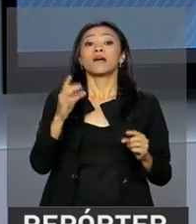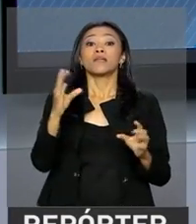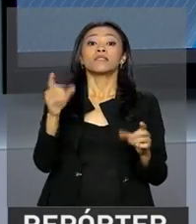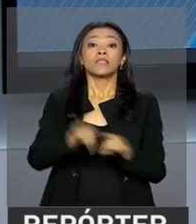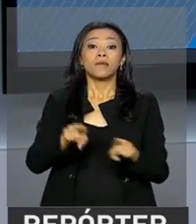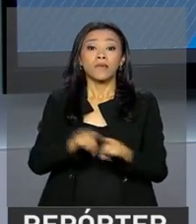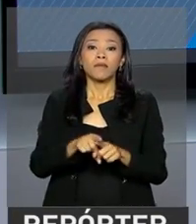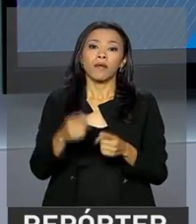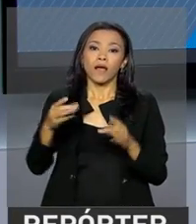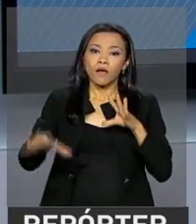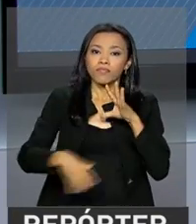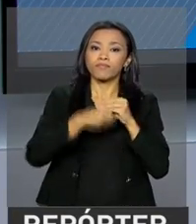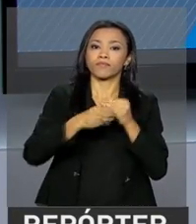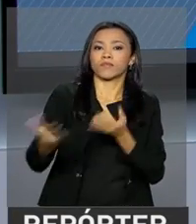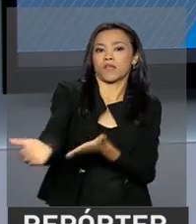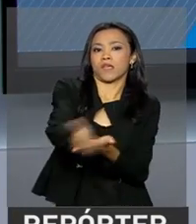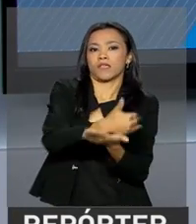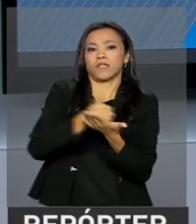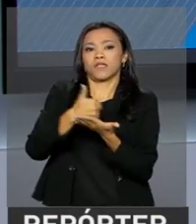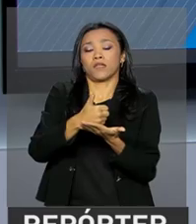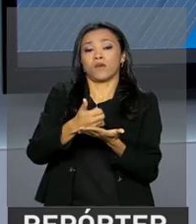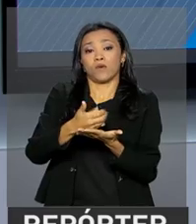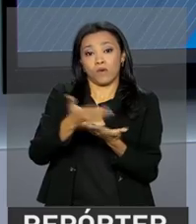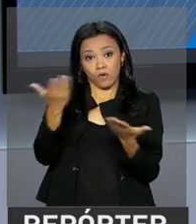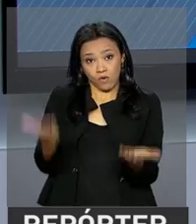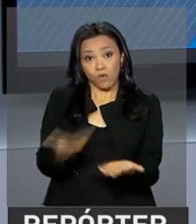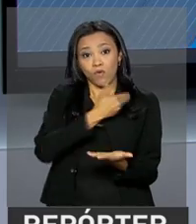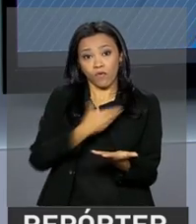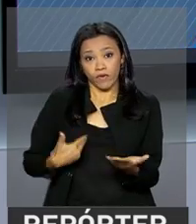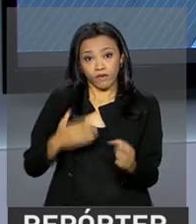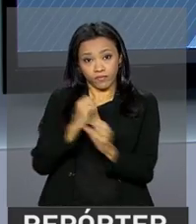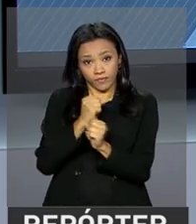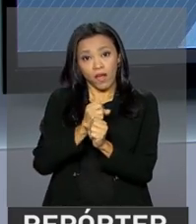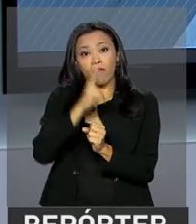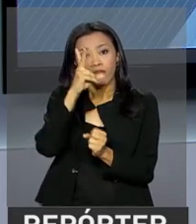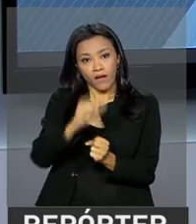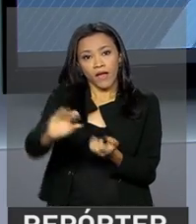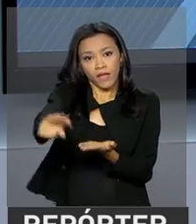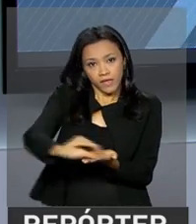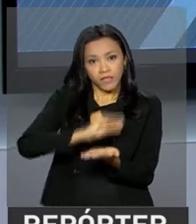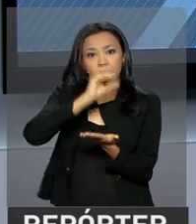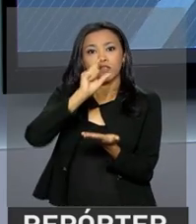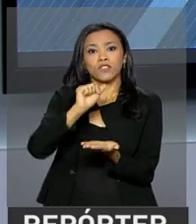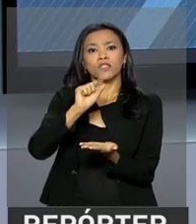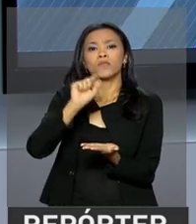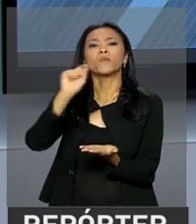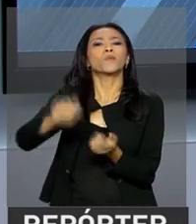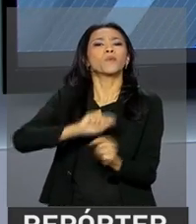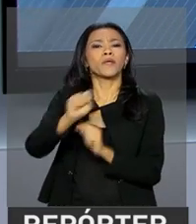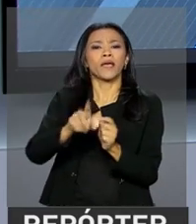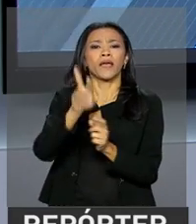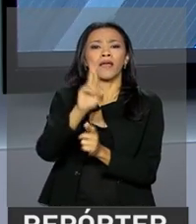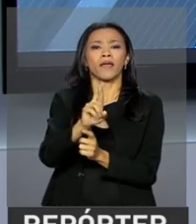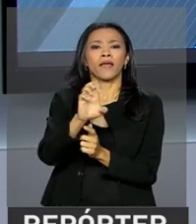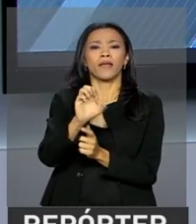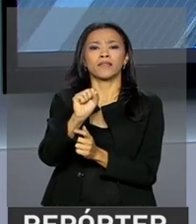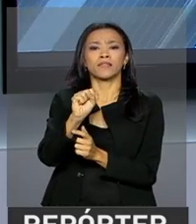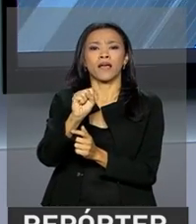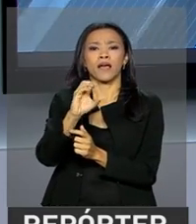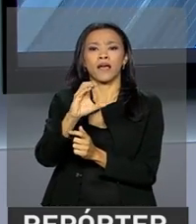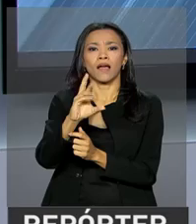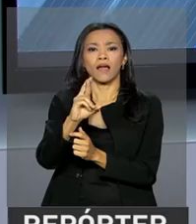previstas pelo governo os cofres públicos também vão receber recursos vindos do ressarcimento da